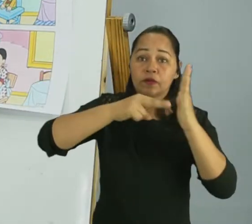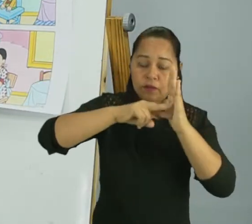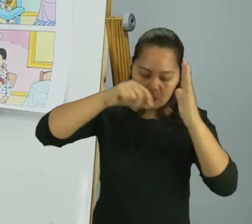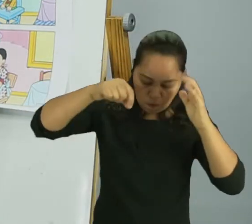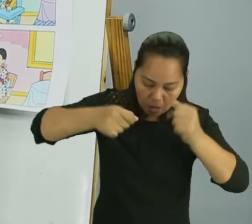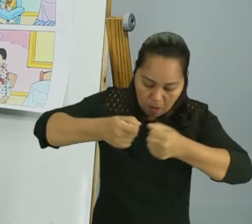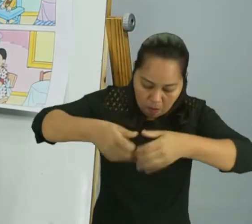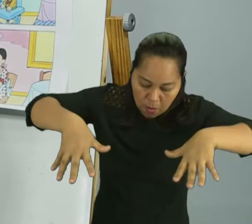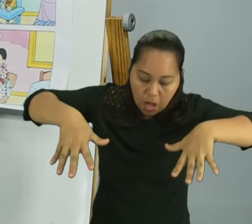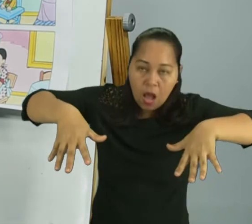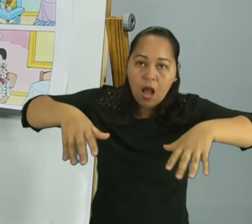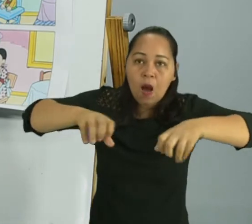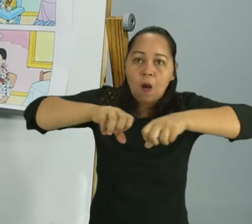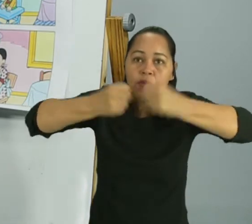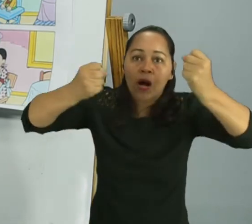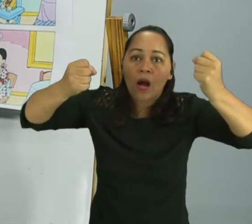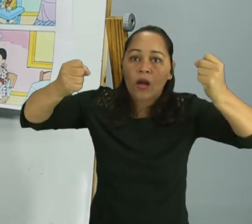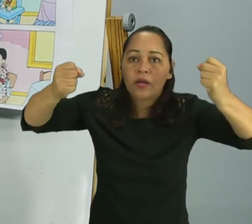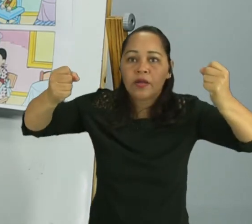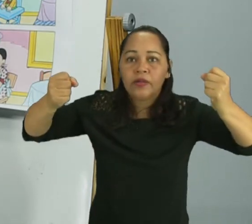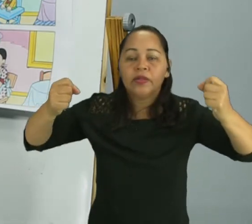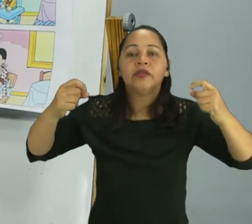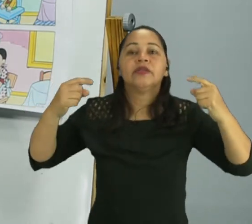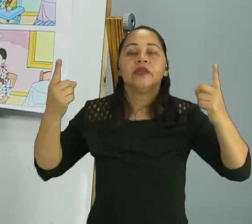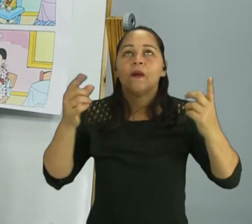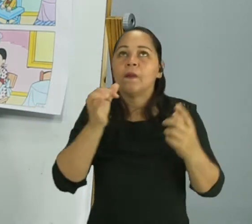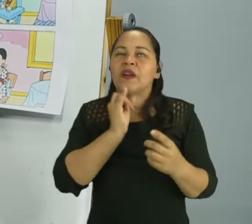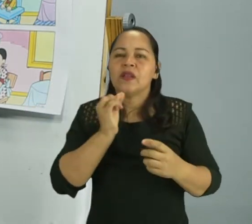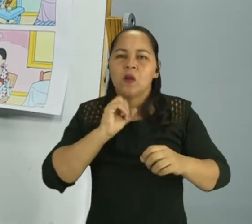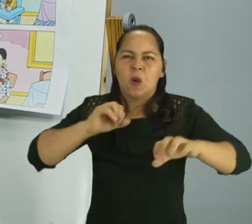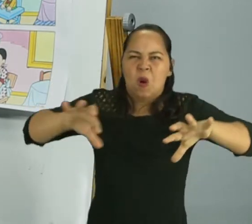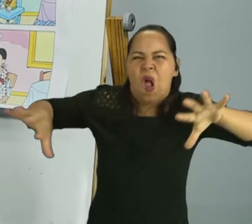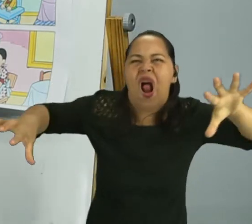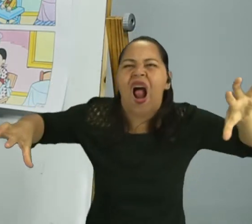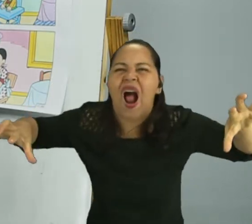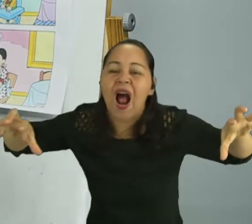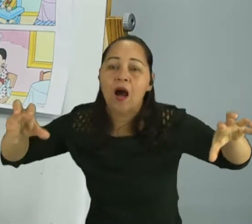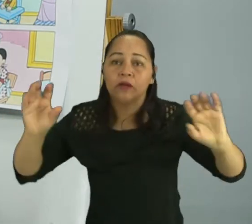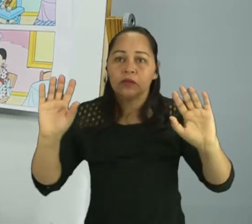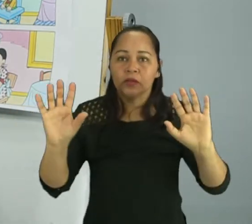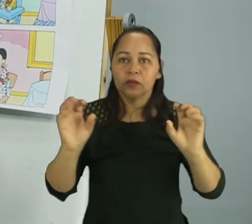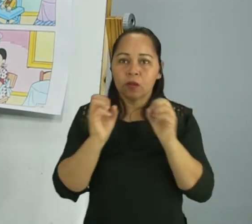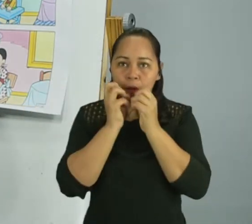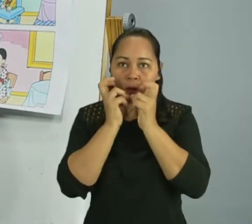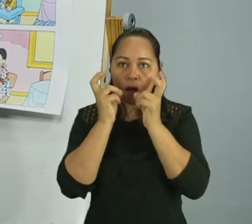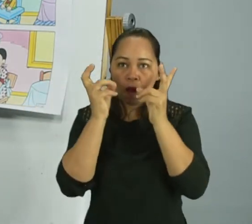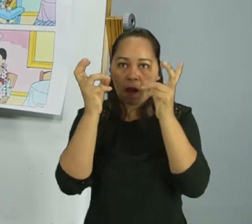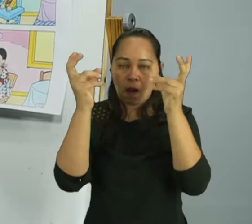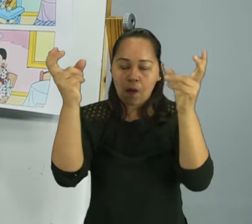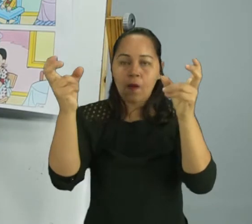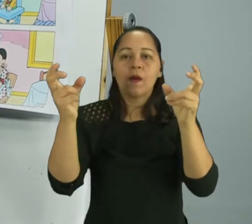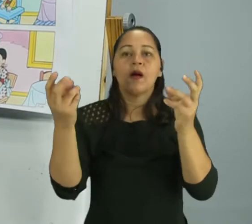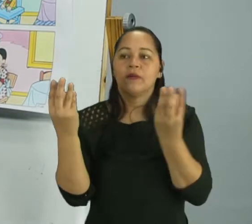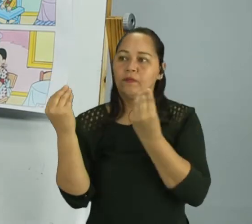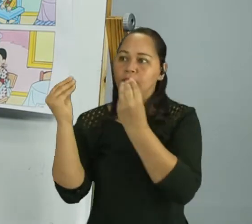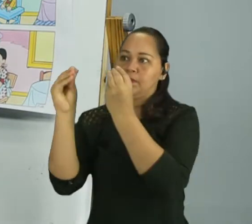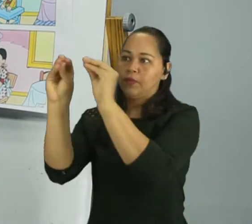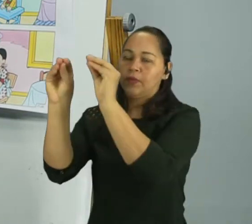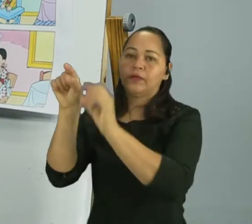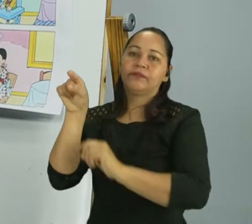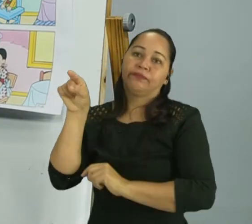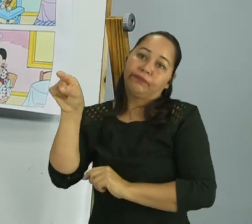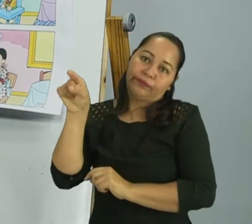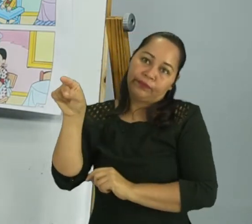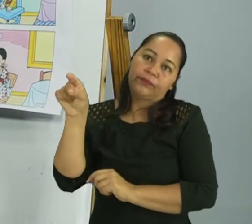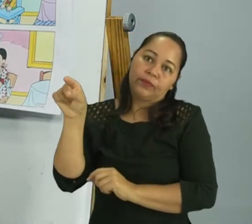Ele simboliza um barulho. Quando um animal faz algum ruído no gibi, aquela